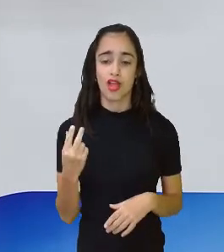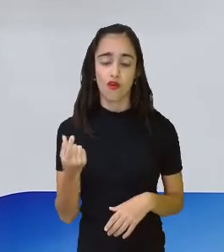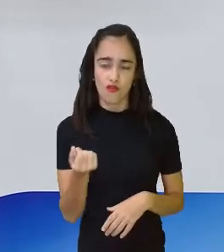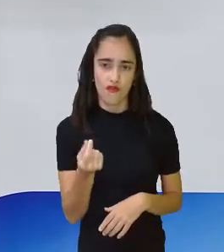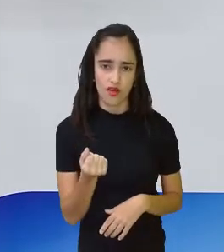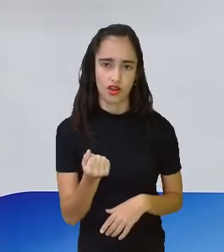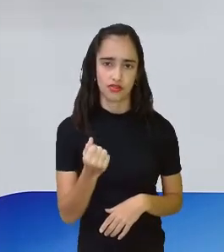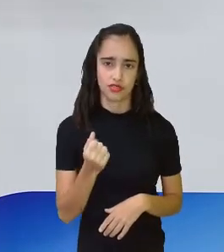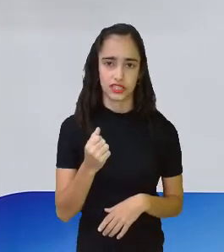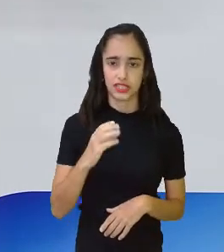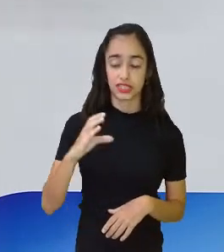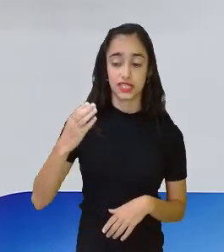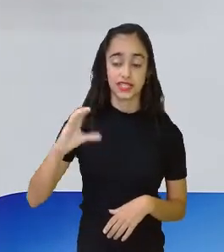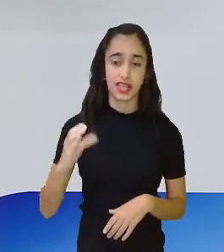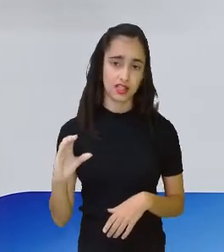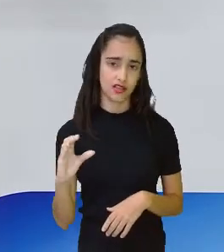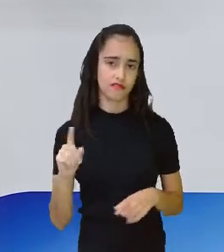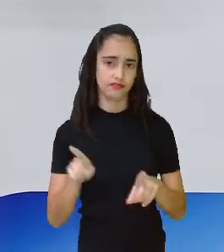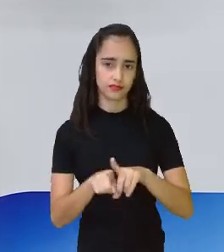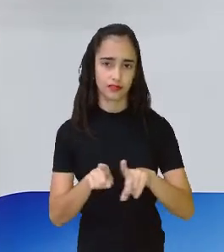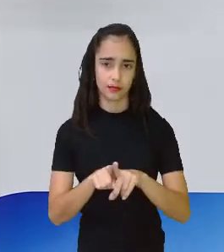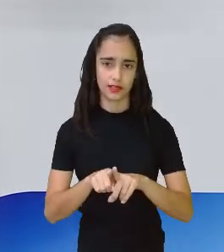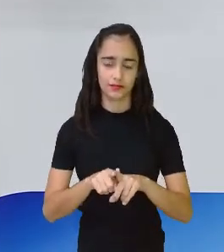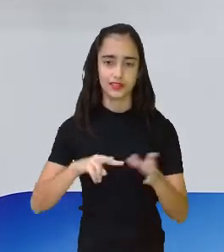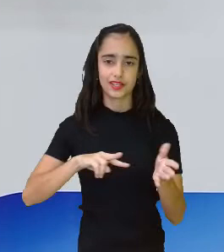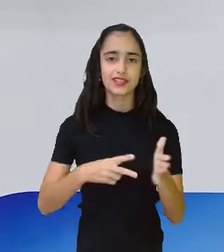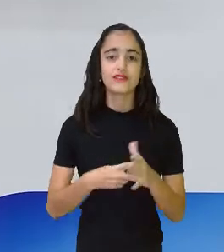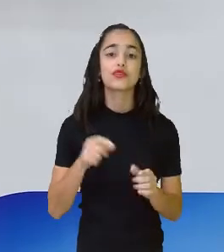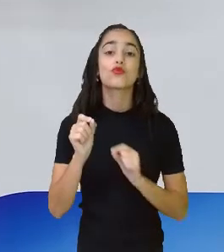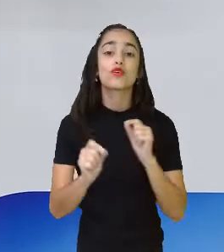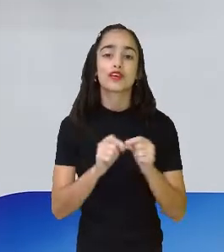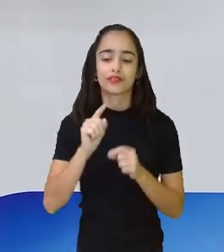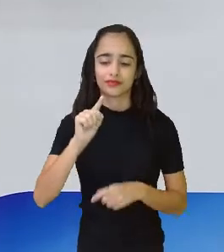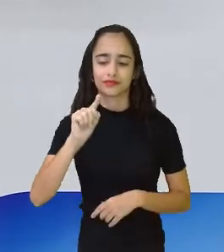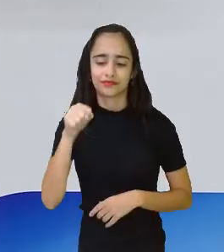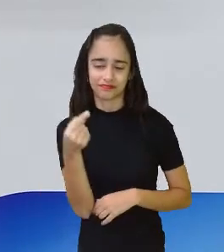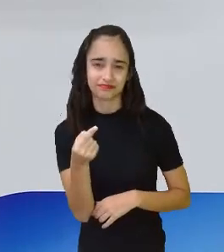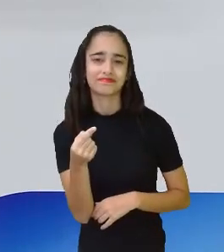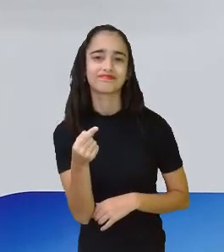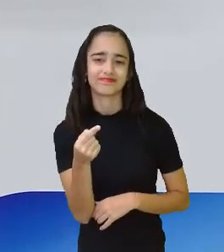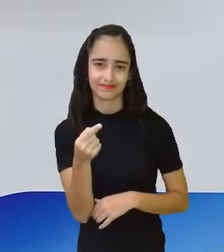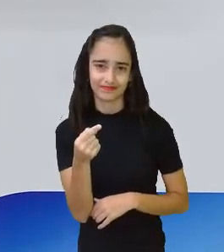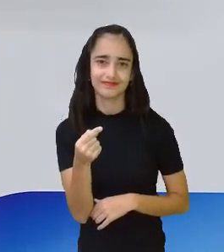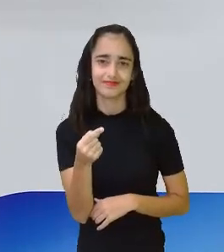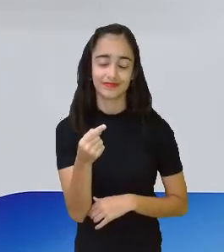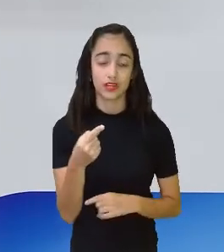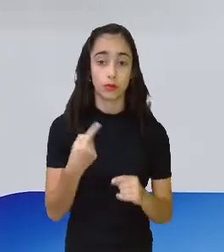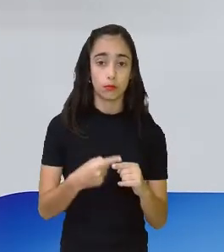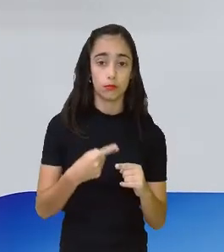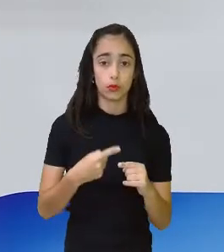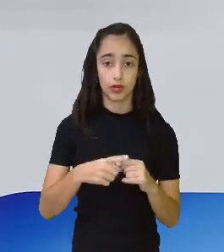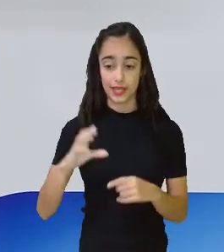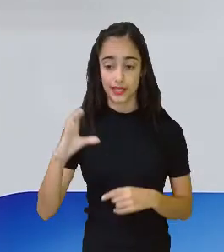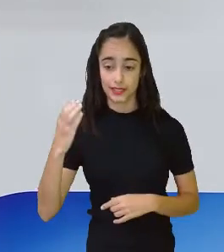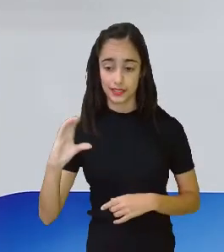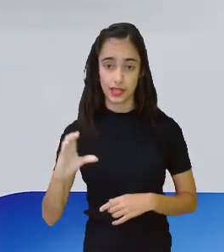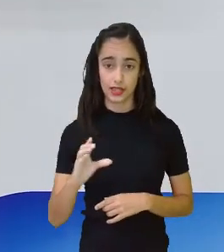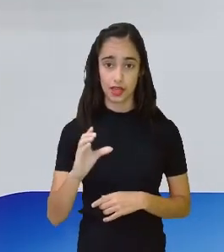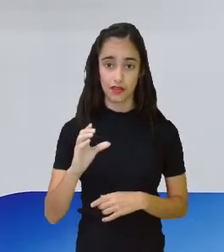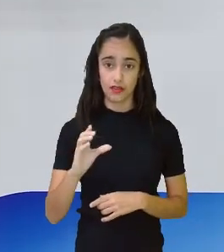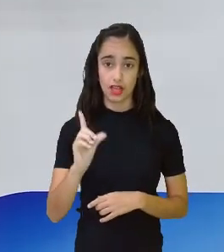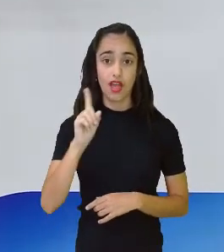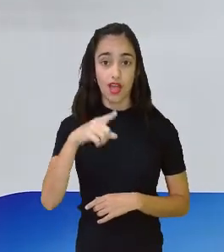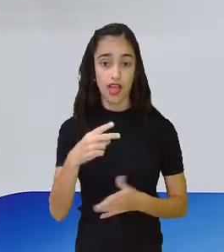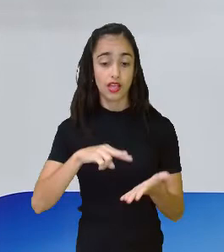centavos são os números decimais. Os centavos são partes do inteiro, que